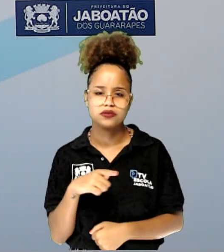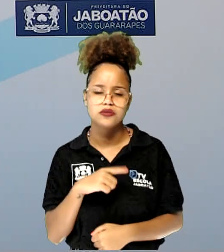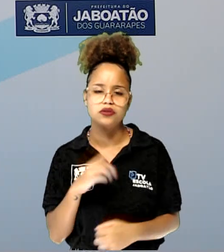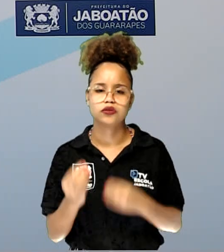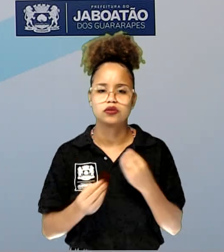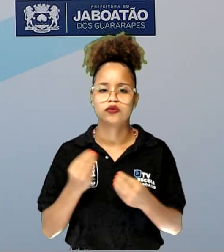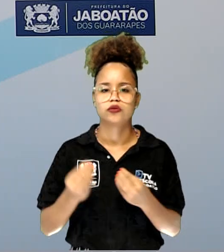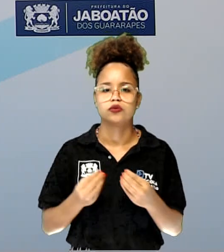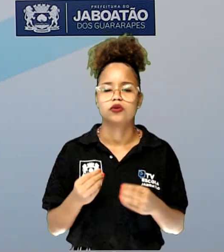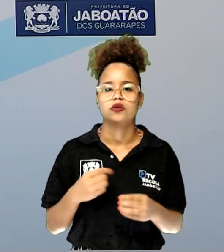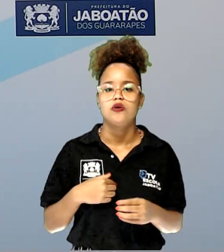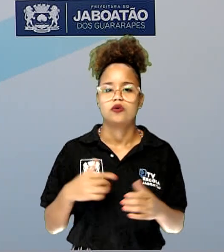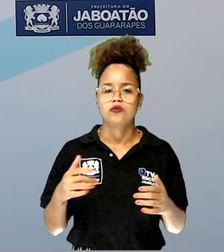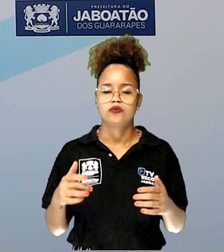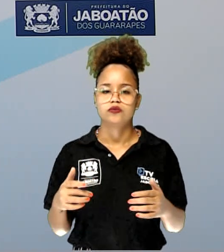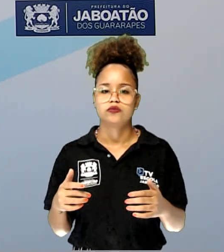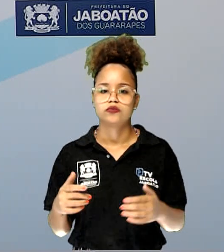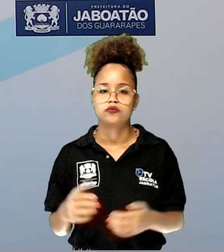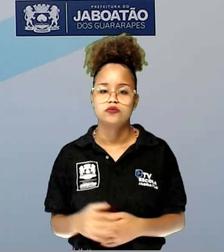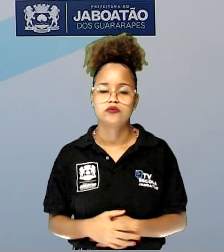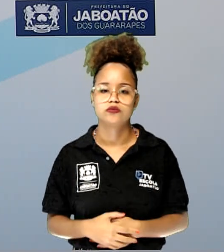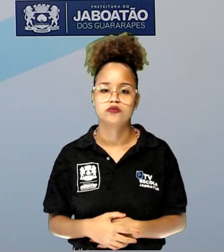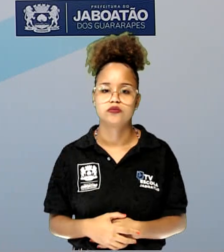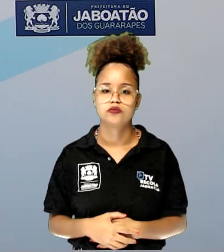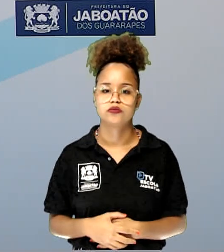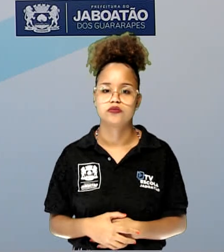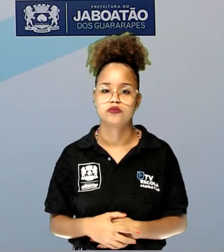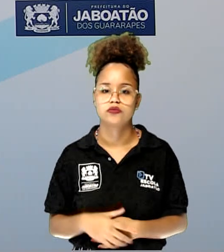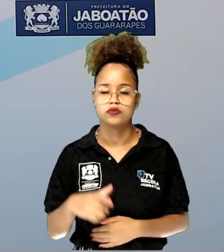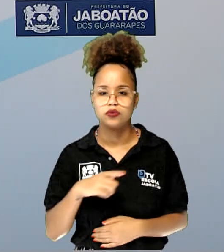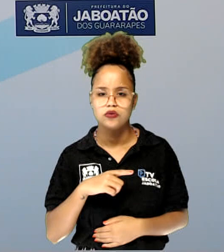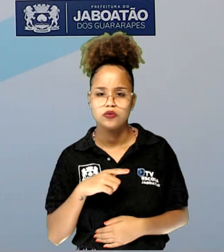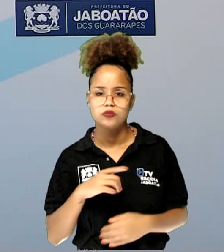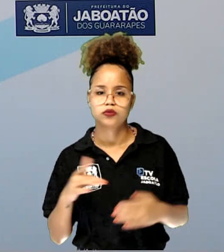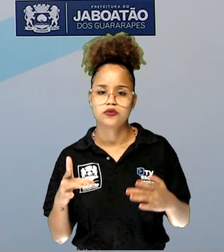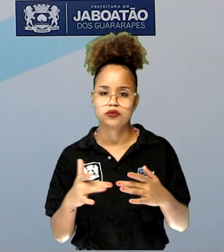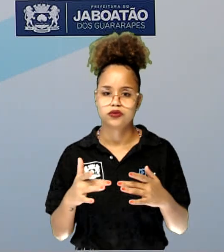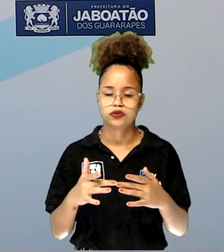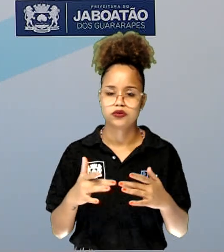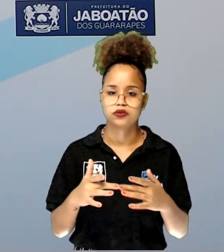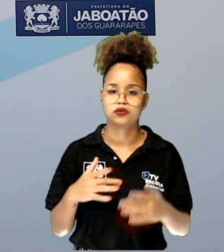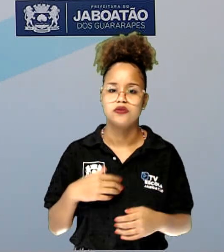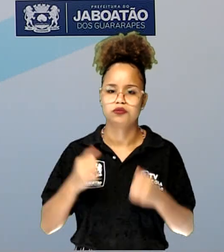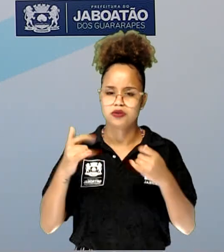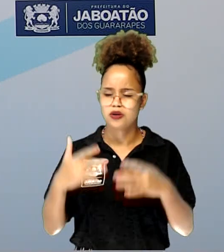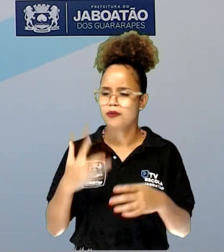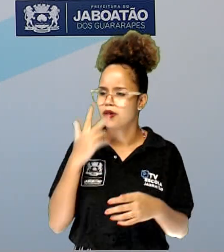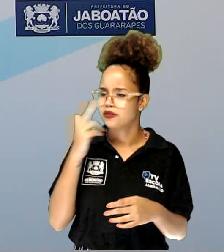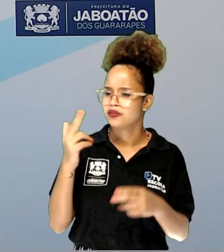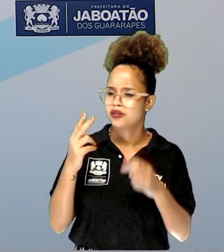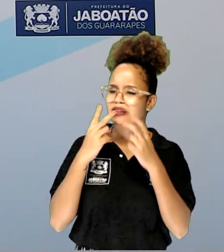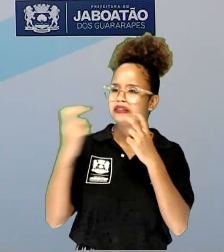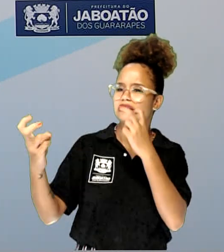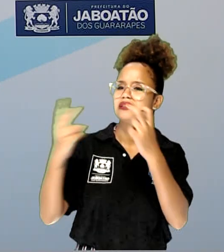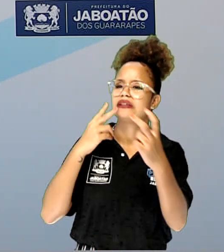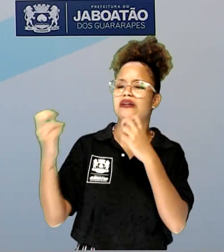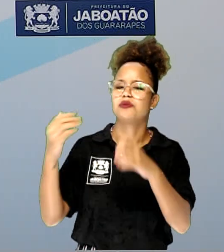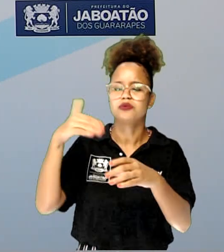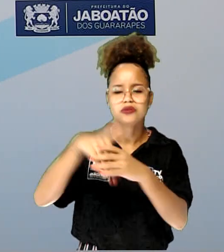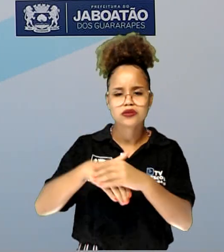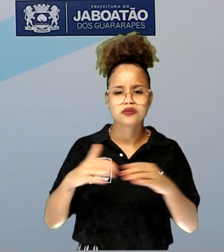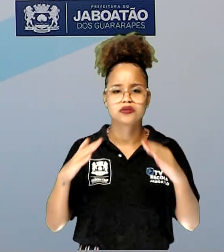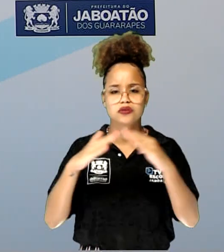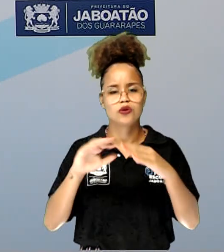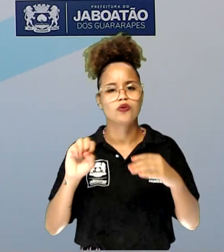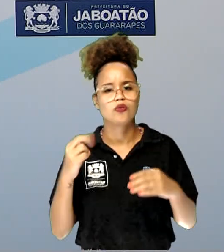efeitos de sentido, quando ele falou que ela gritava, falava aos berros, parecia que ela estava em casa com pessoas íntimas, ou ainda